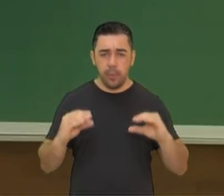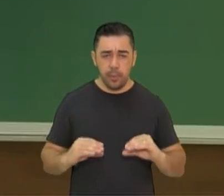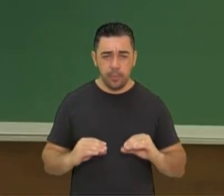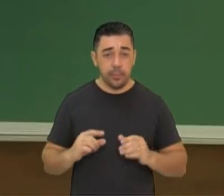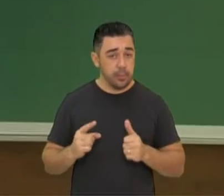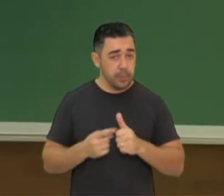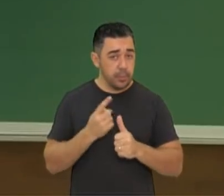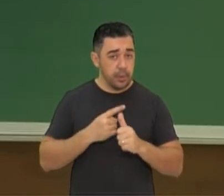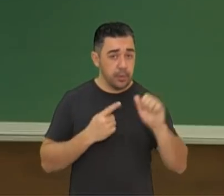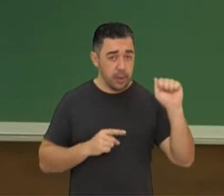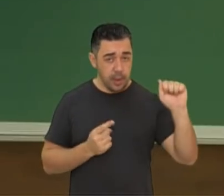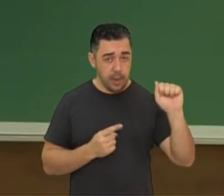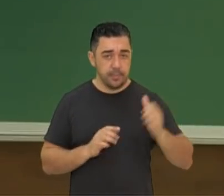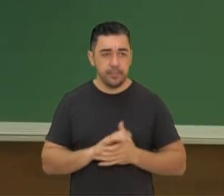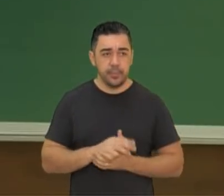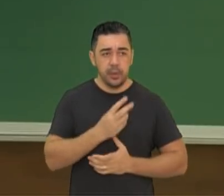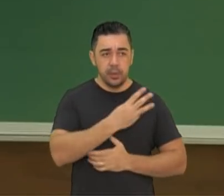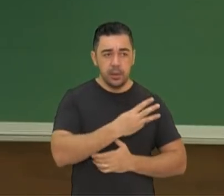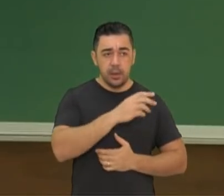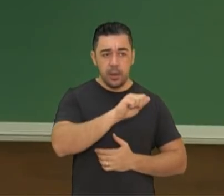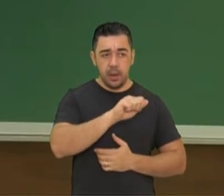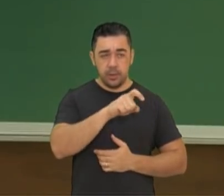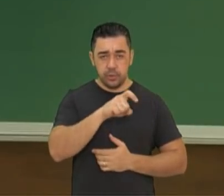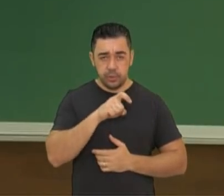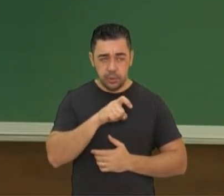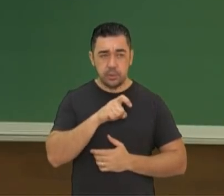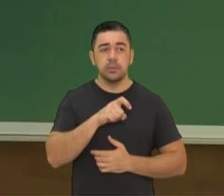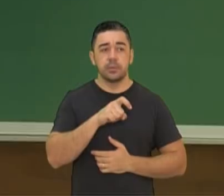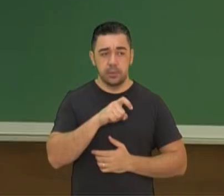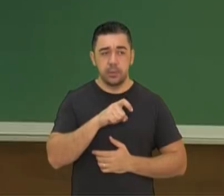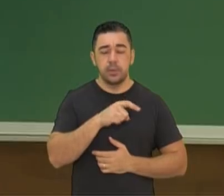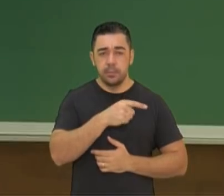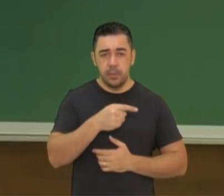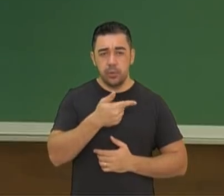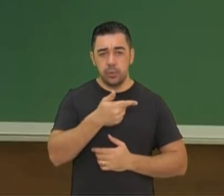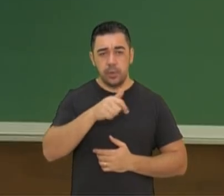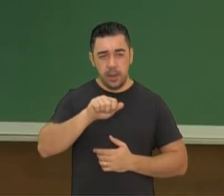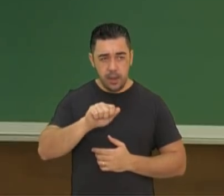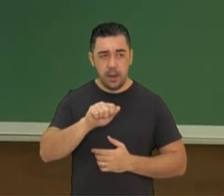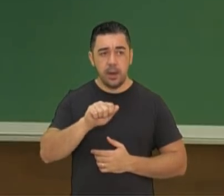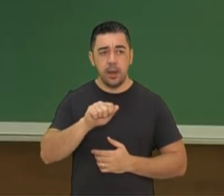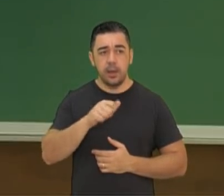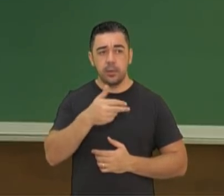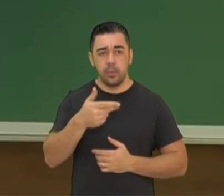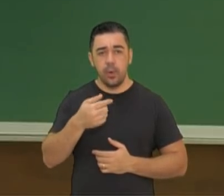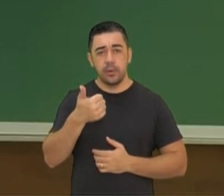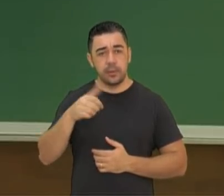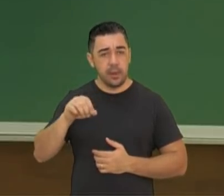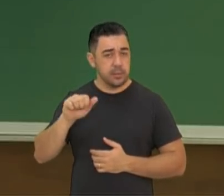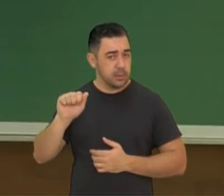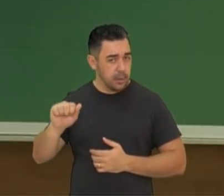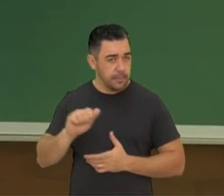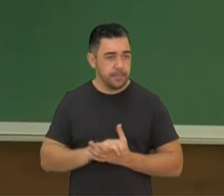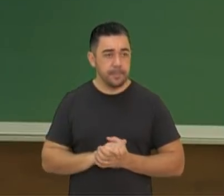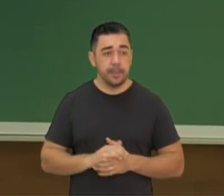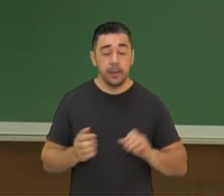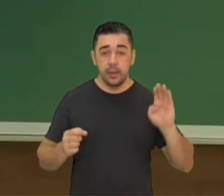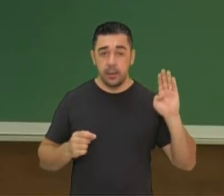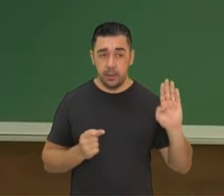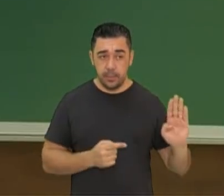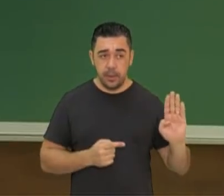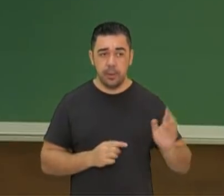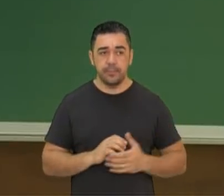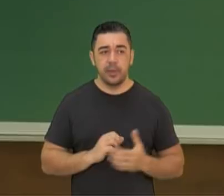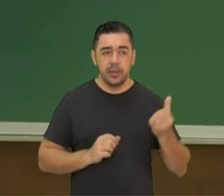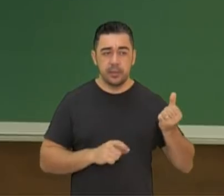A, 3ax menos 2a é igual a 10a, quero saber o valor do x. E na letra B, 6x é igual